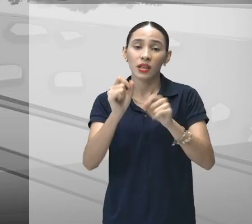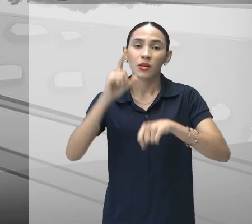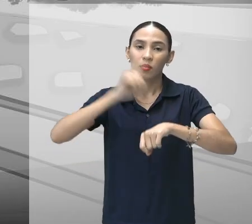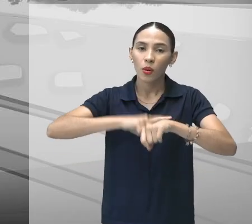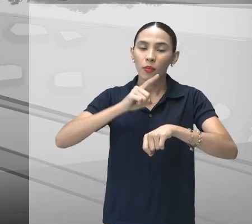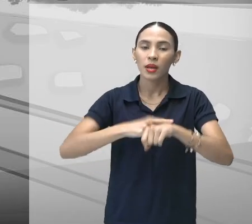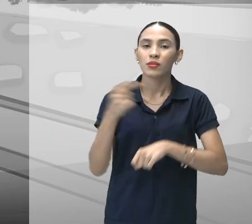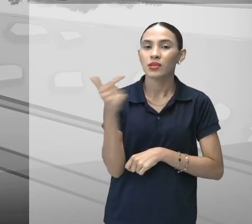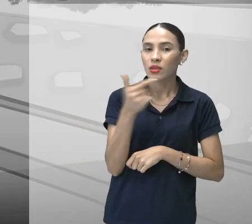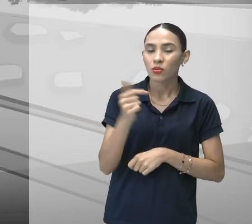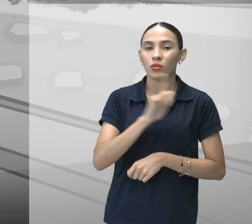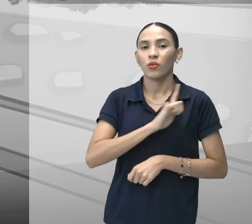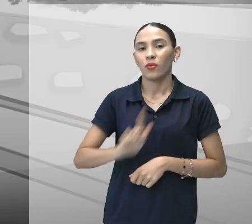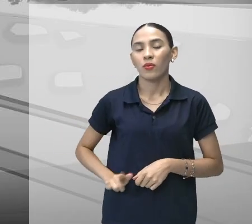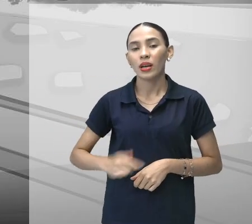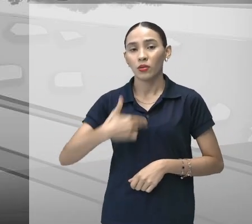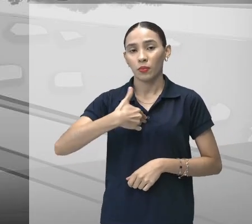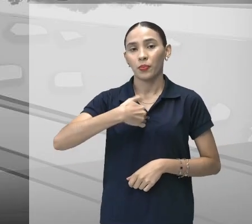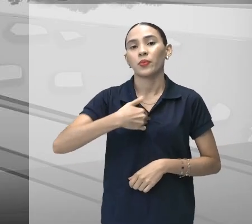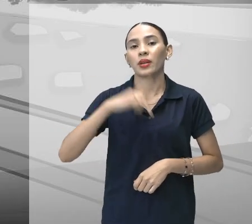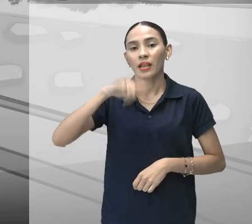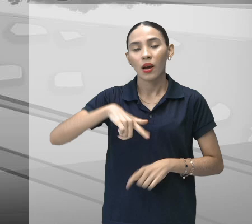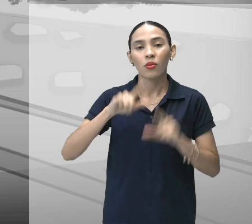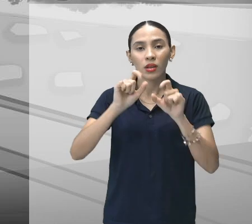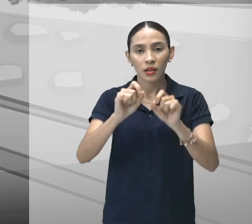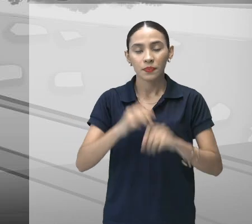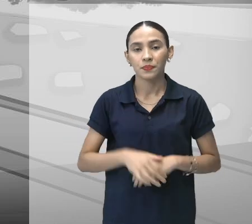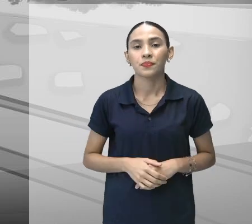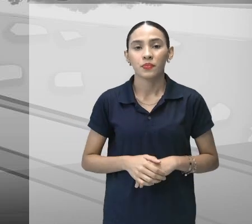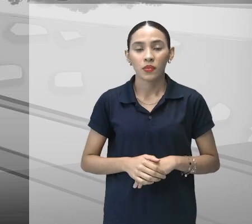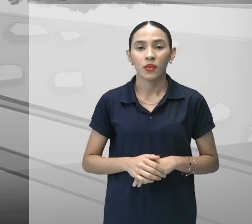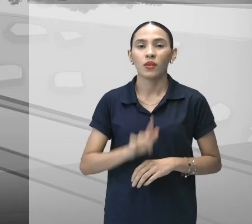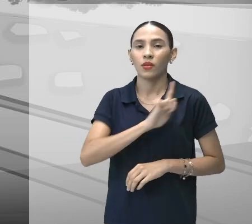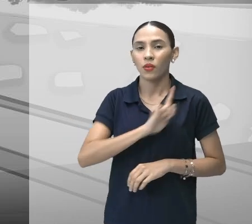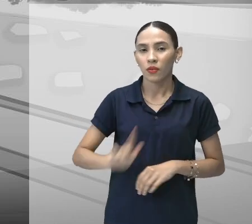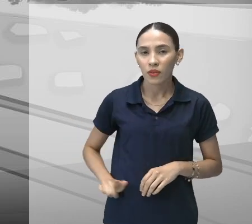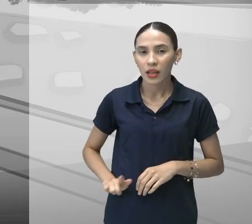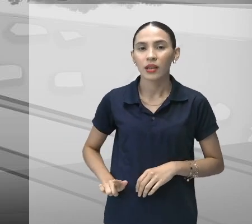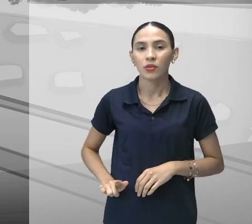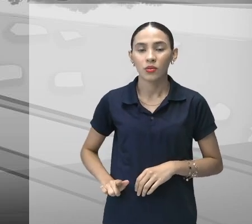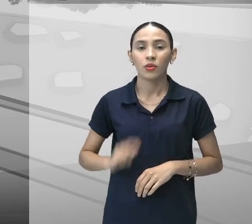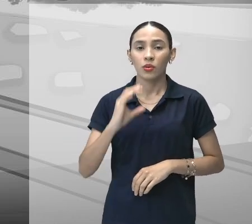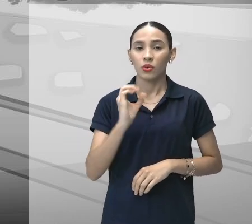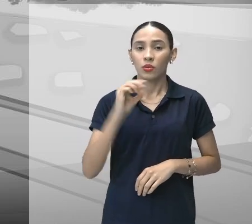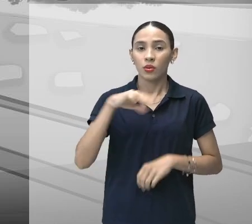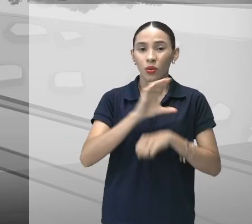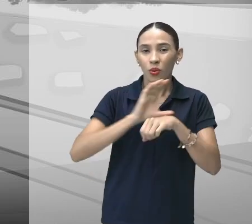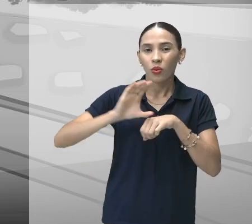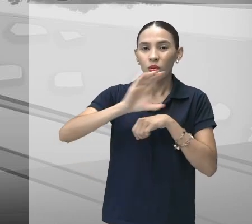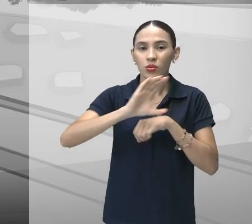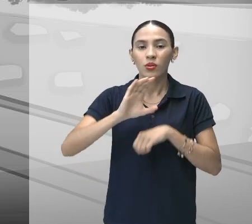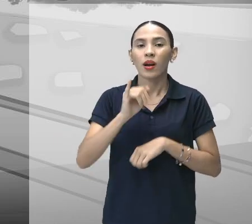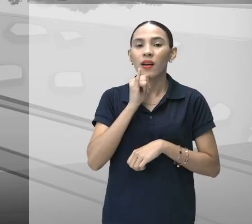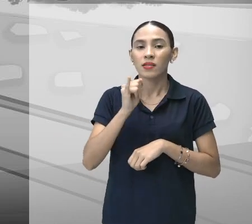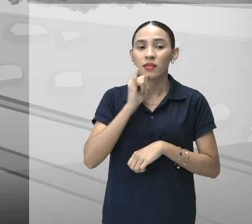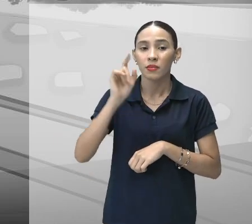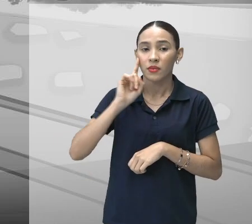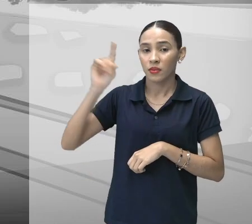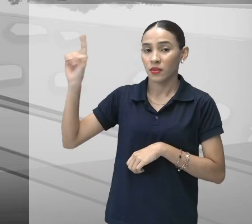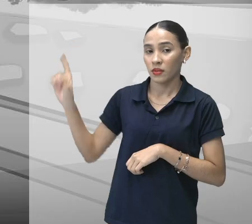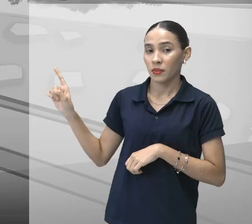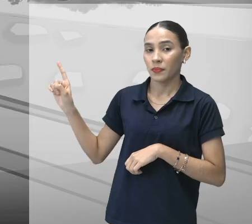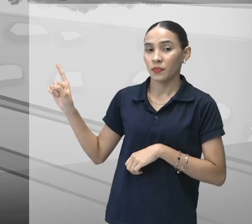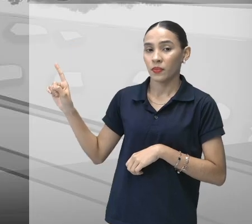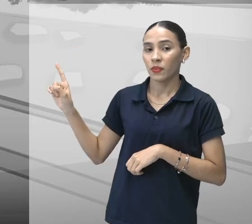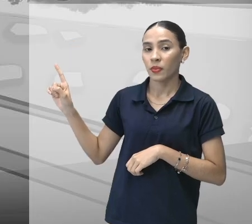momento do seu governo, da Era Vargas, que foi justamente o governo constitucional, como aqui em cima vocês devem estar lendo,